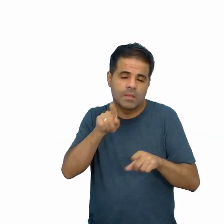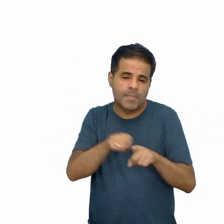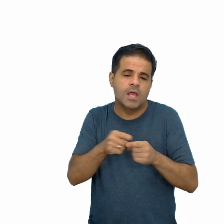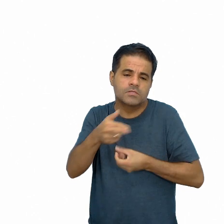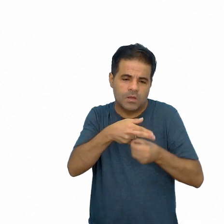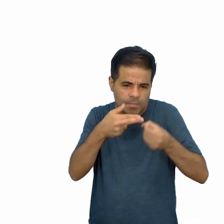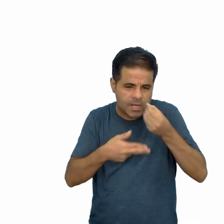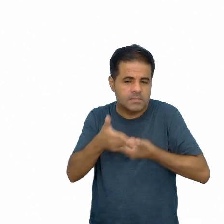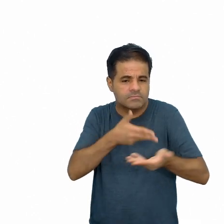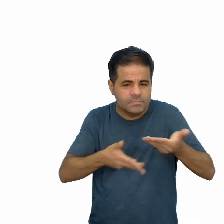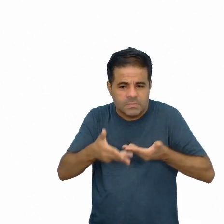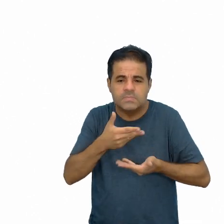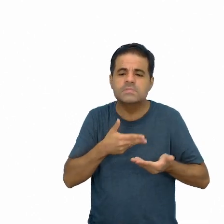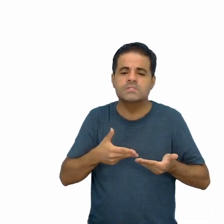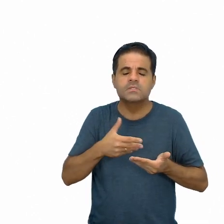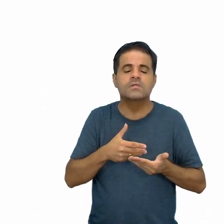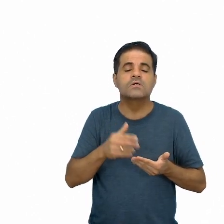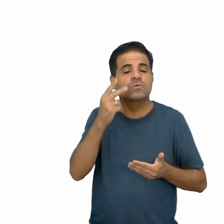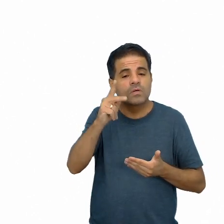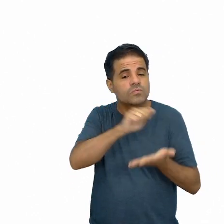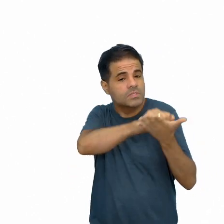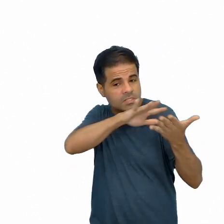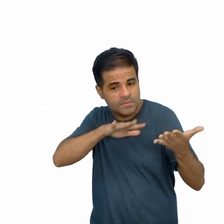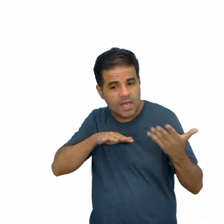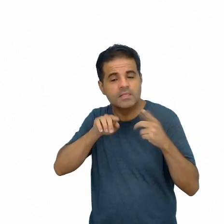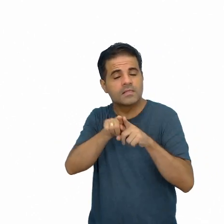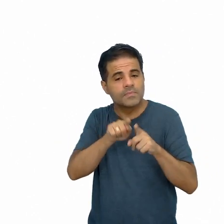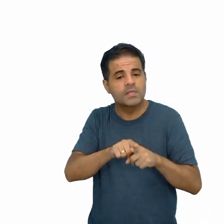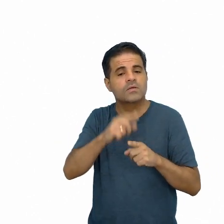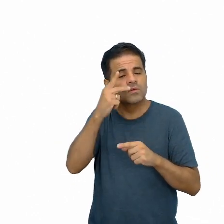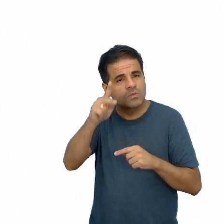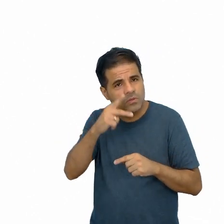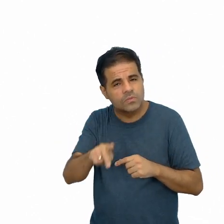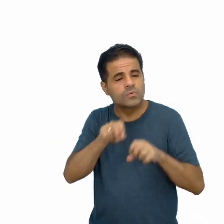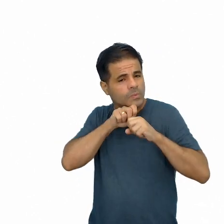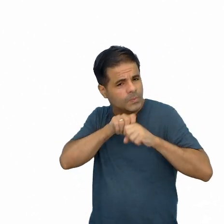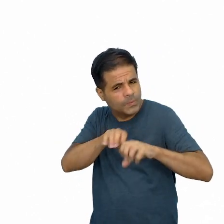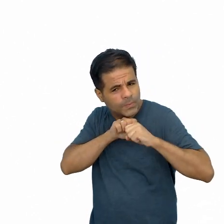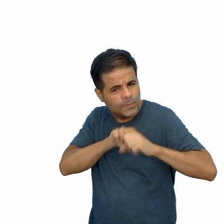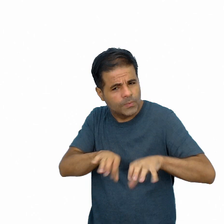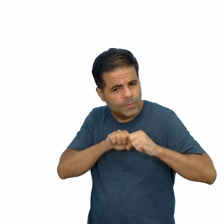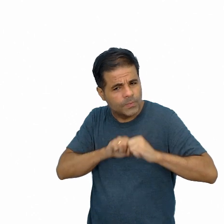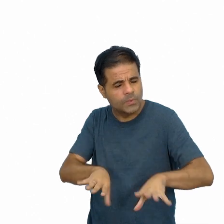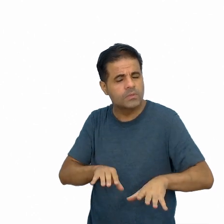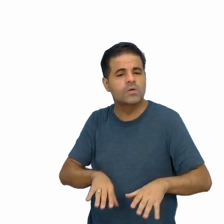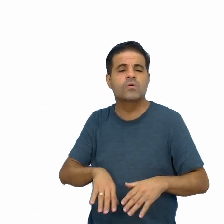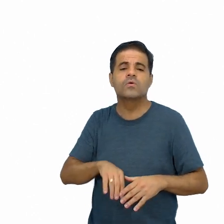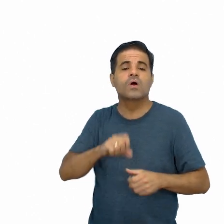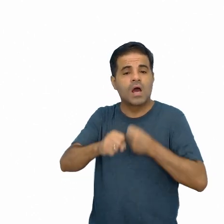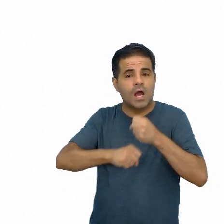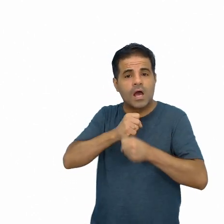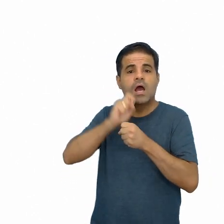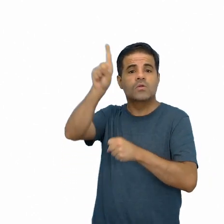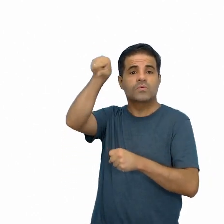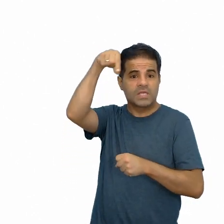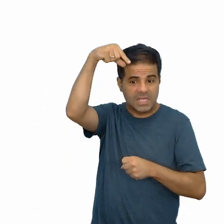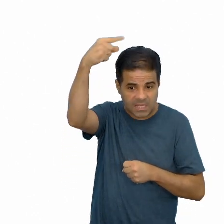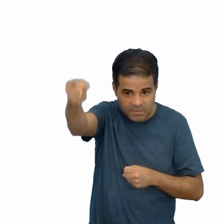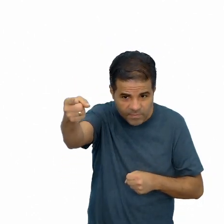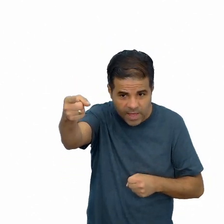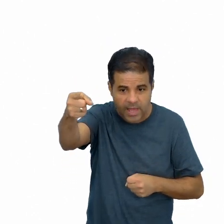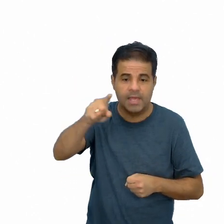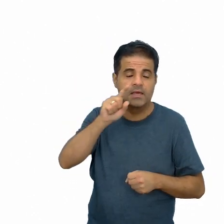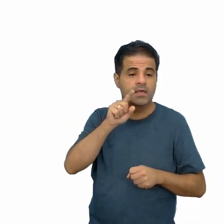recuperação, e com as suas atividades, com a sua cara, com as suas orientações. Então, assim, o ano que vem, né, se você